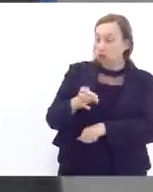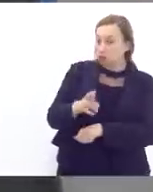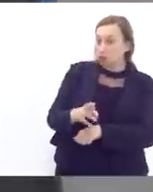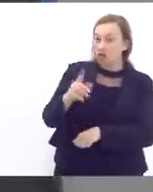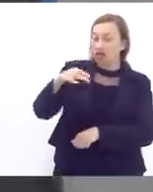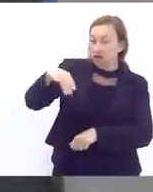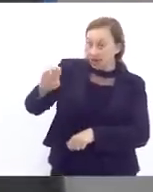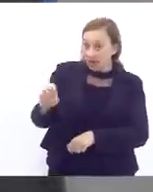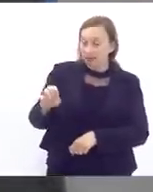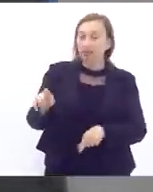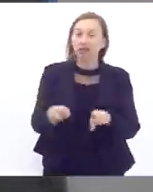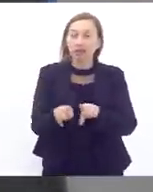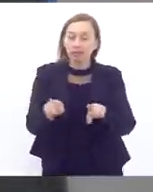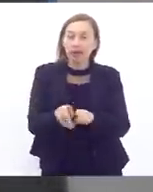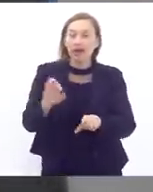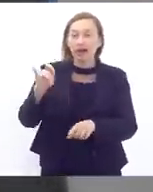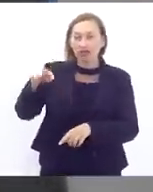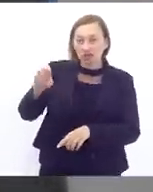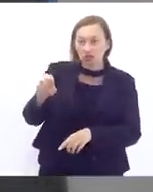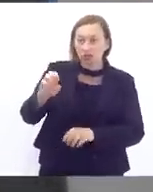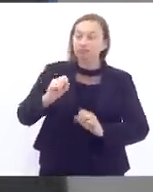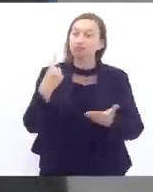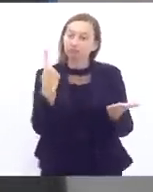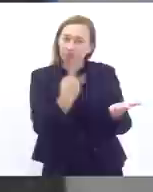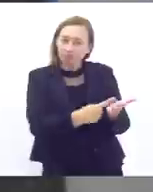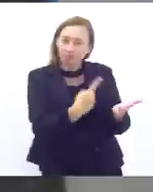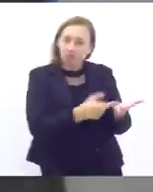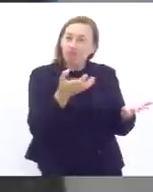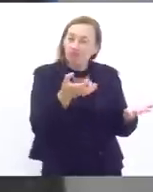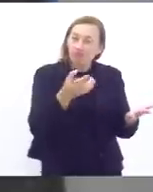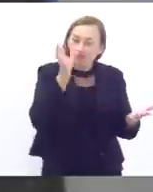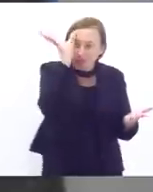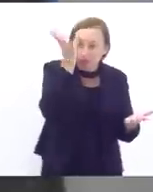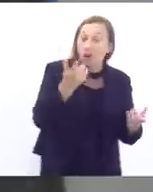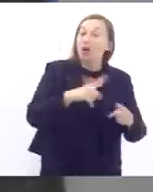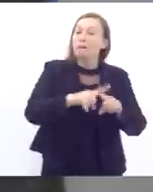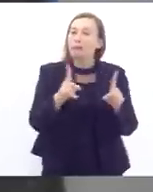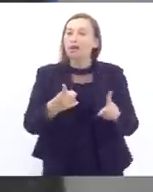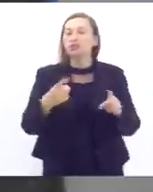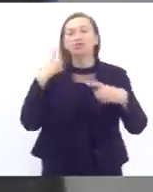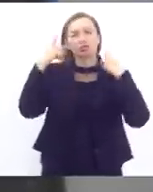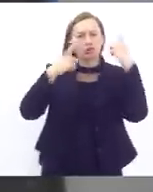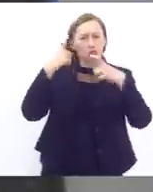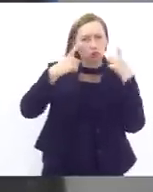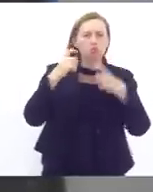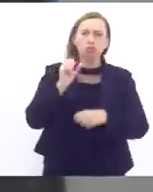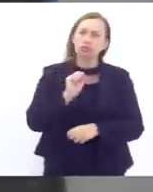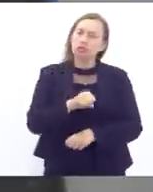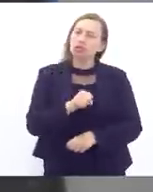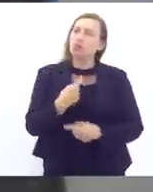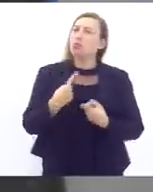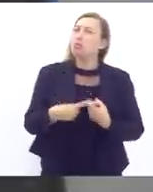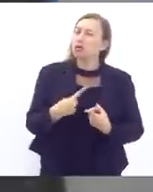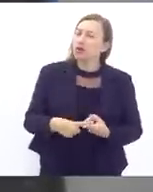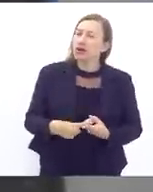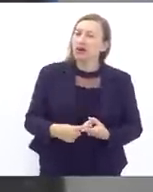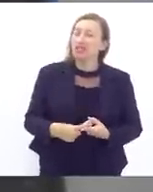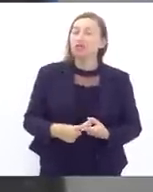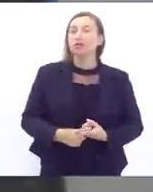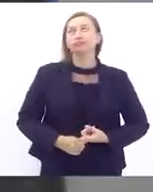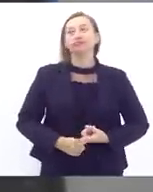um compromisso na tentativa de resolver mas a mim me preocupa muito né que ainda